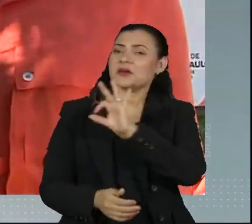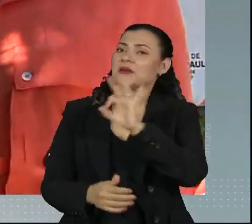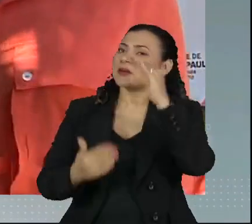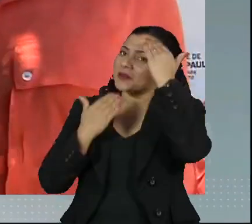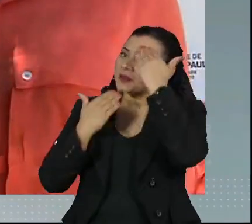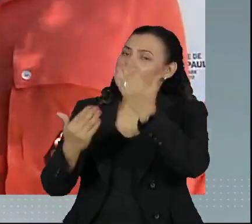Adriana pelas informações